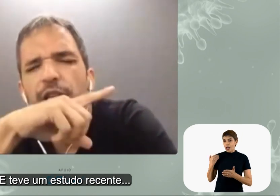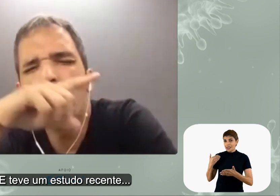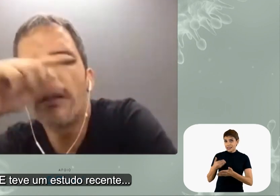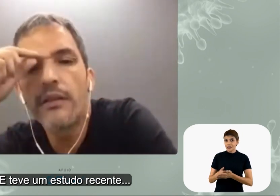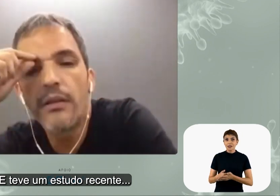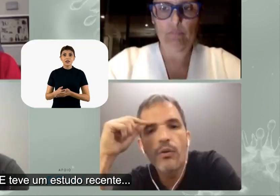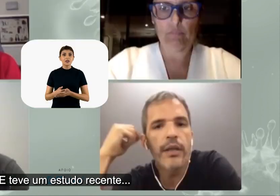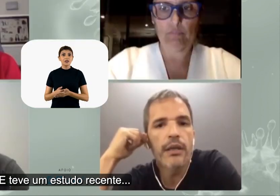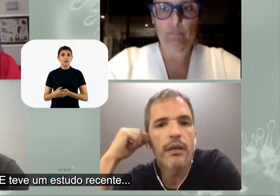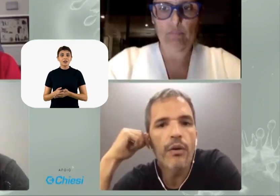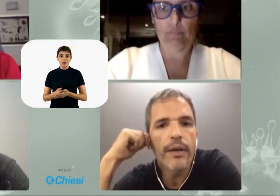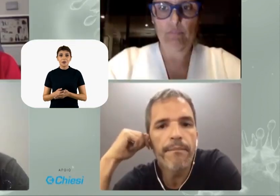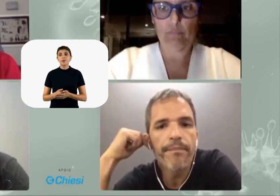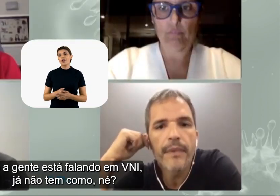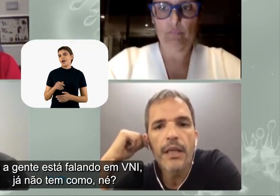recente...